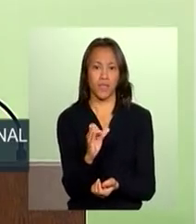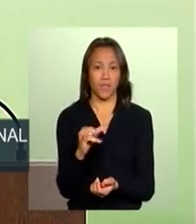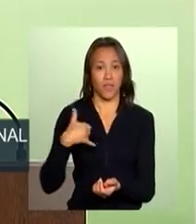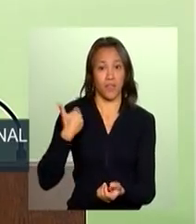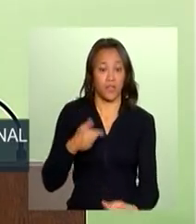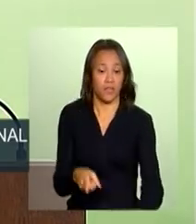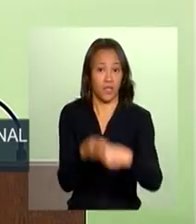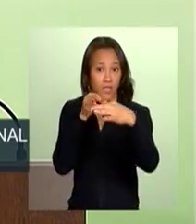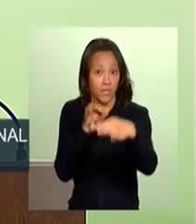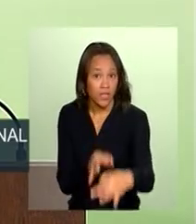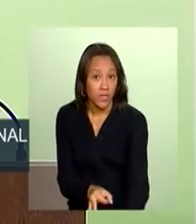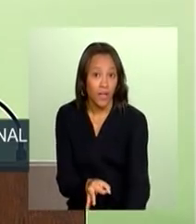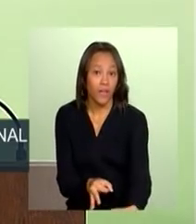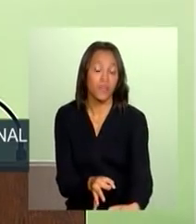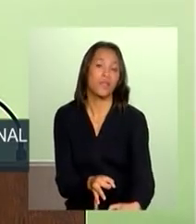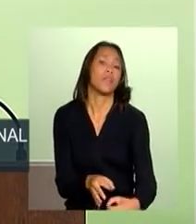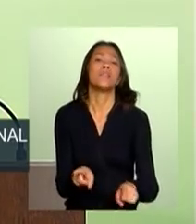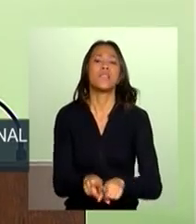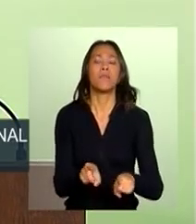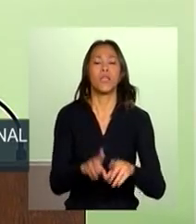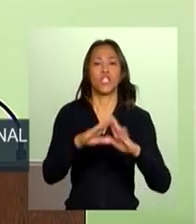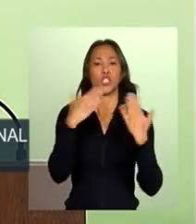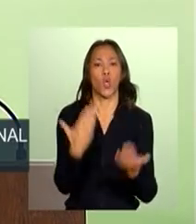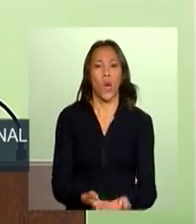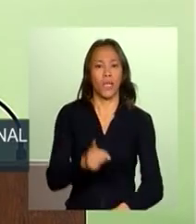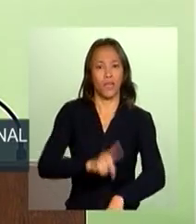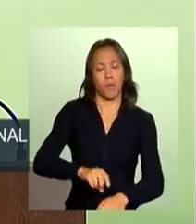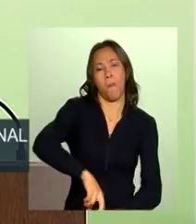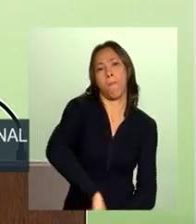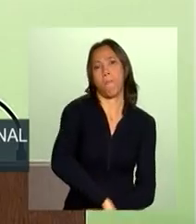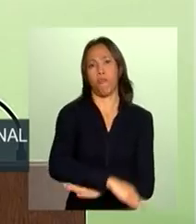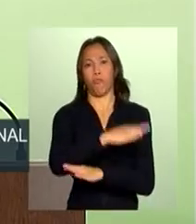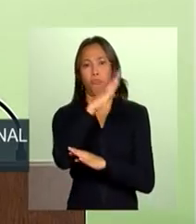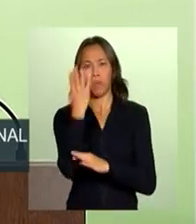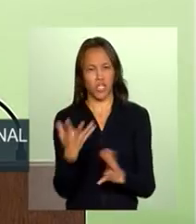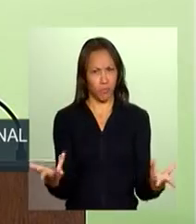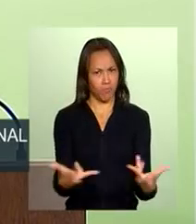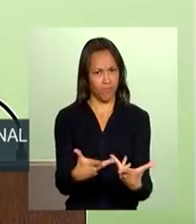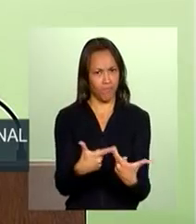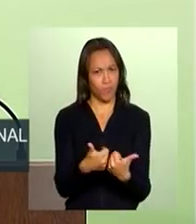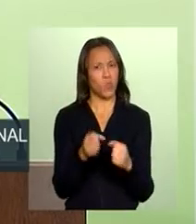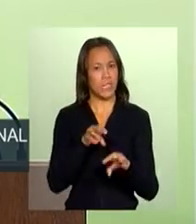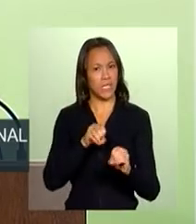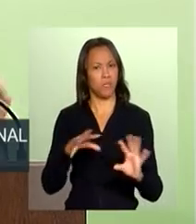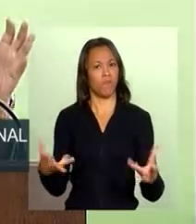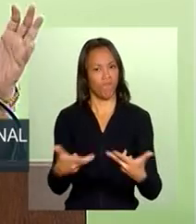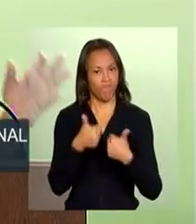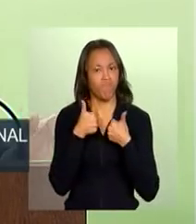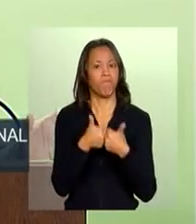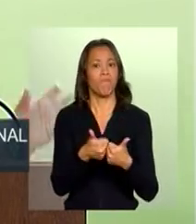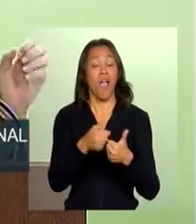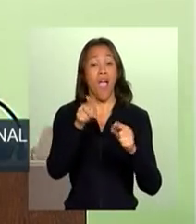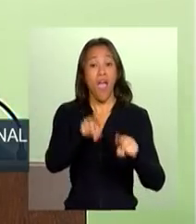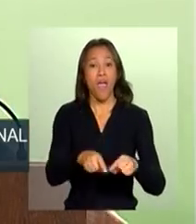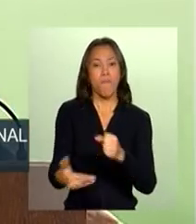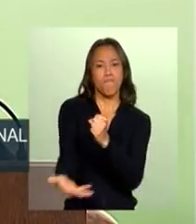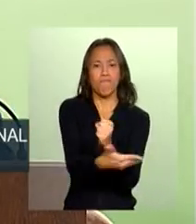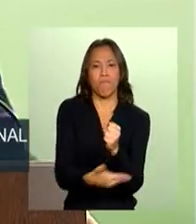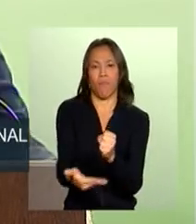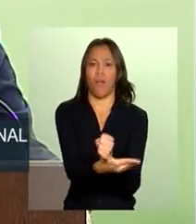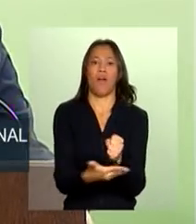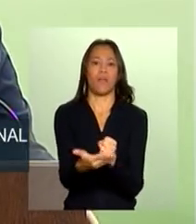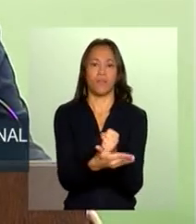idade certa e escola em tempo integral de qualidade são as bases e os